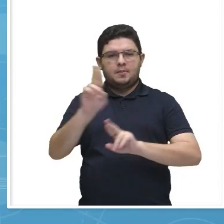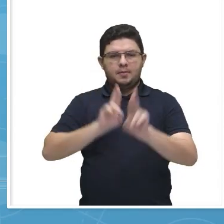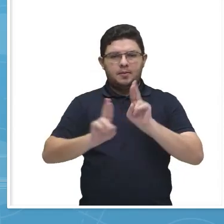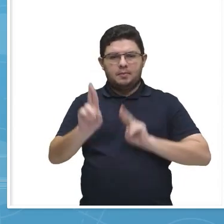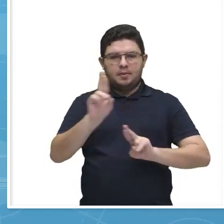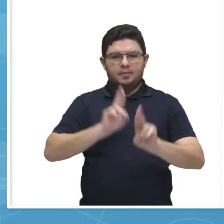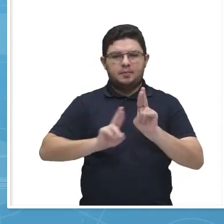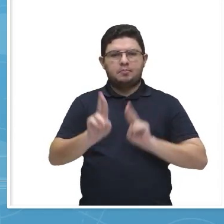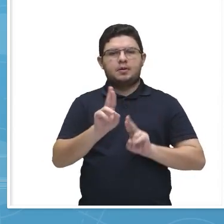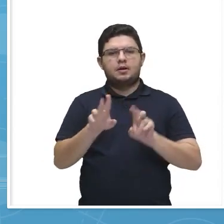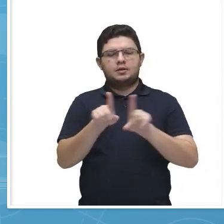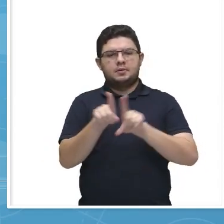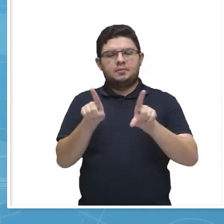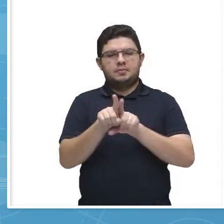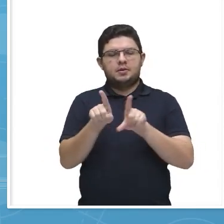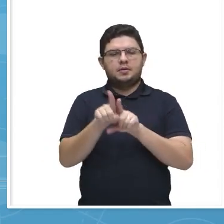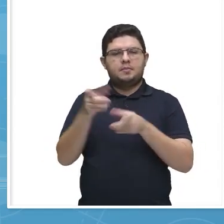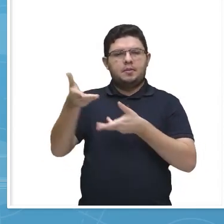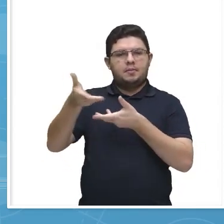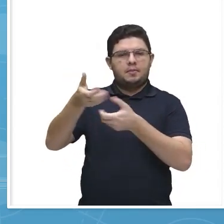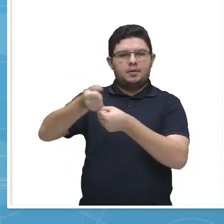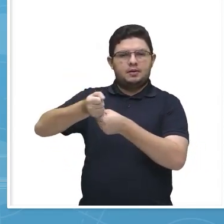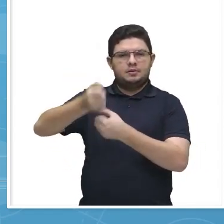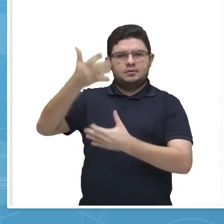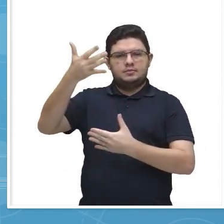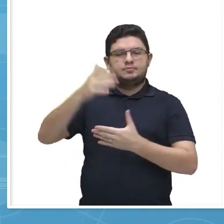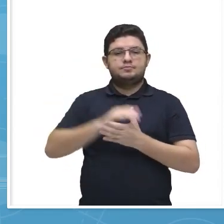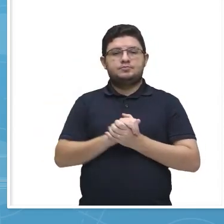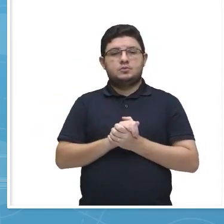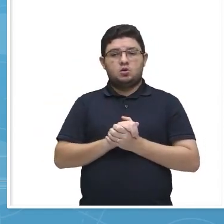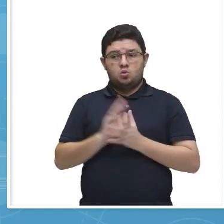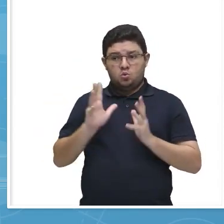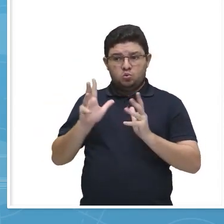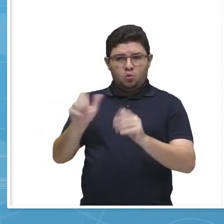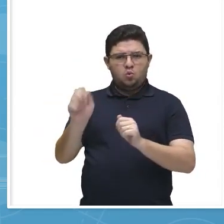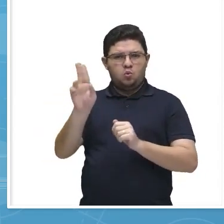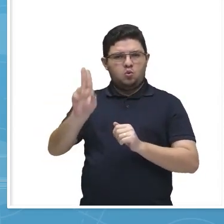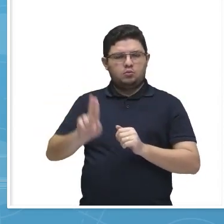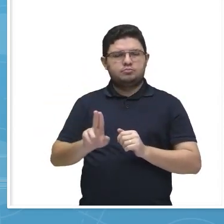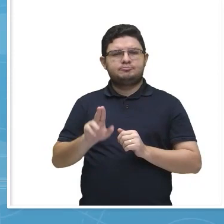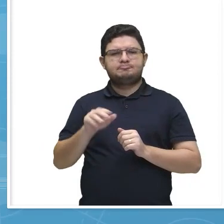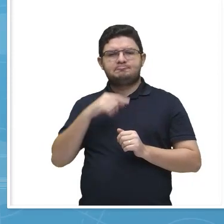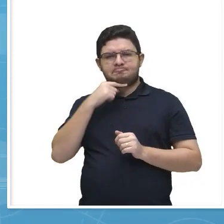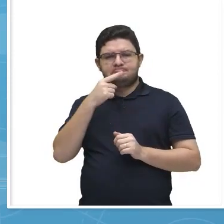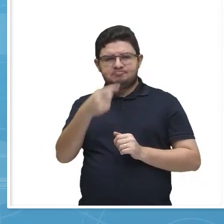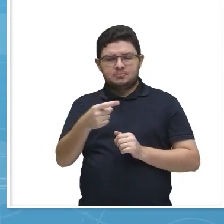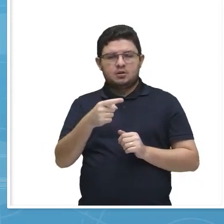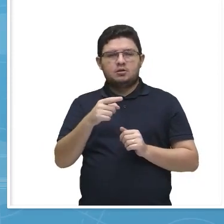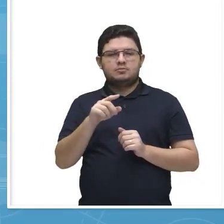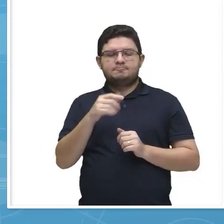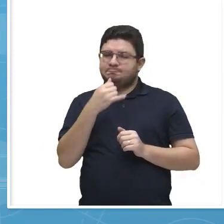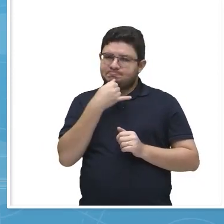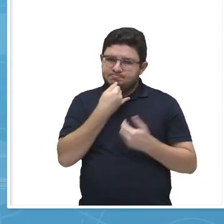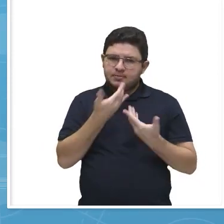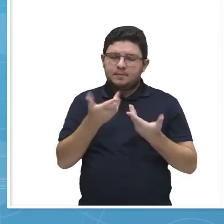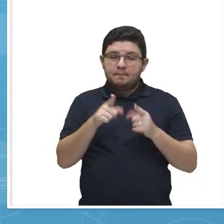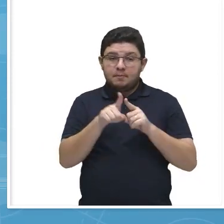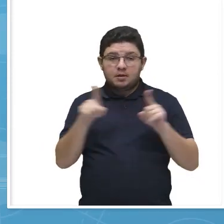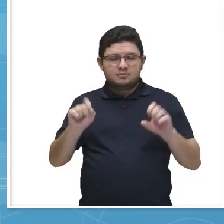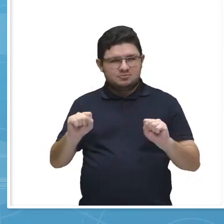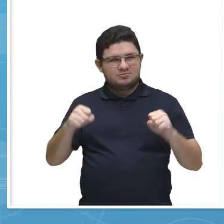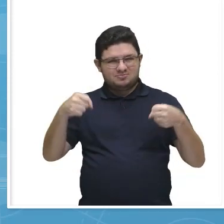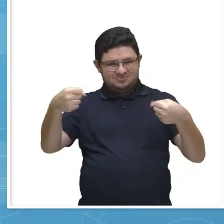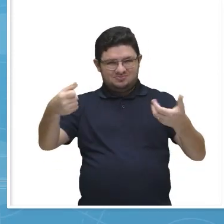estão interagindo pelo chat. Infelizmente, não tem como ler o nome de todo mundo, gente, mas tentamos ler ao máximo. Vamos